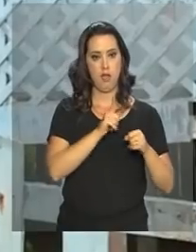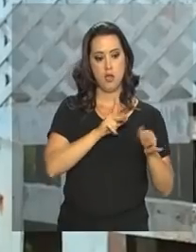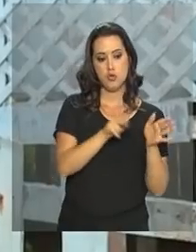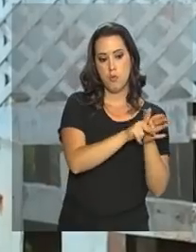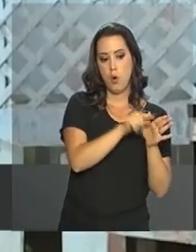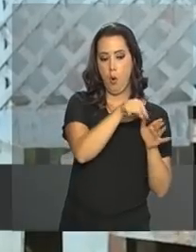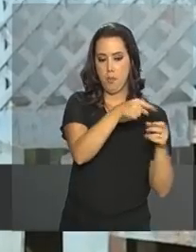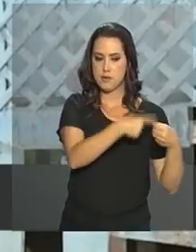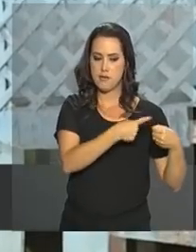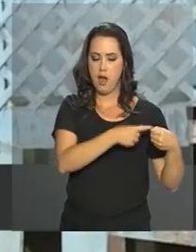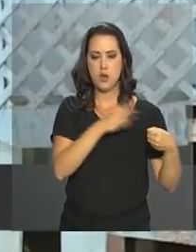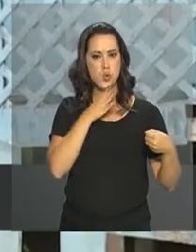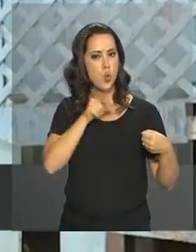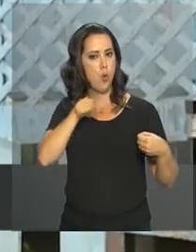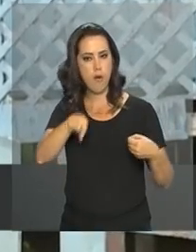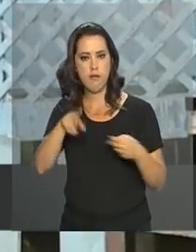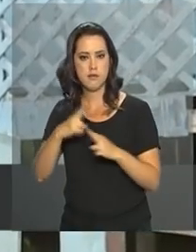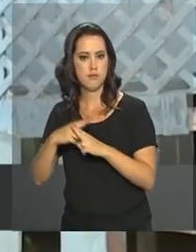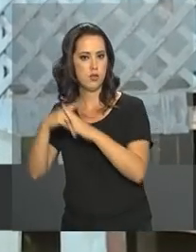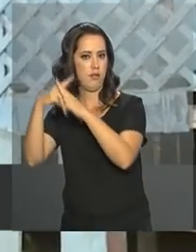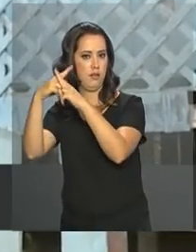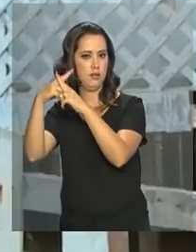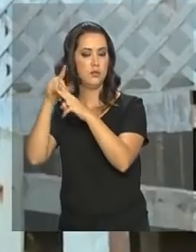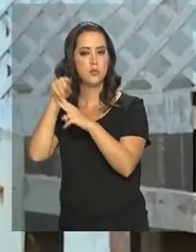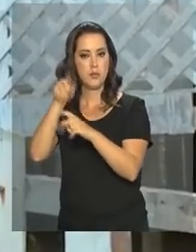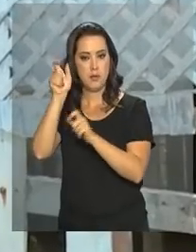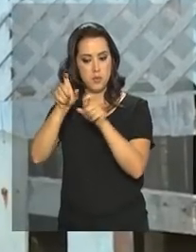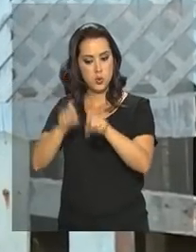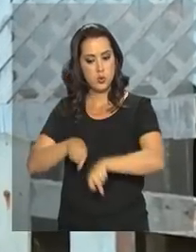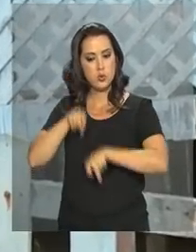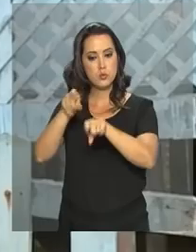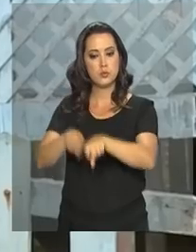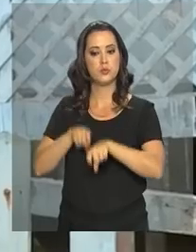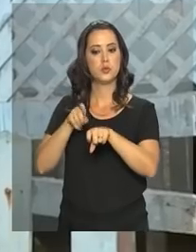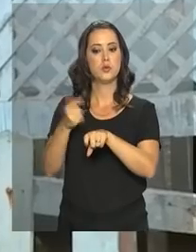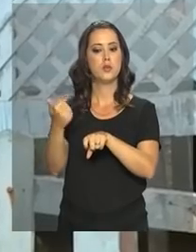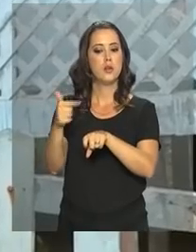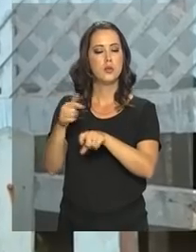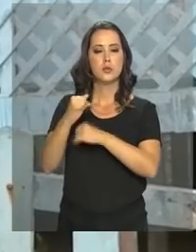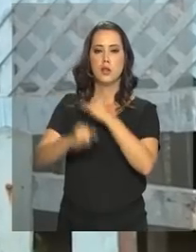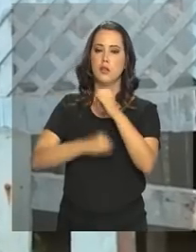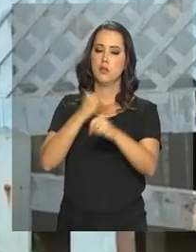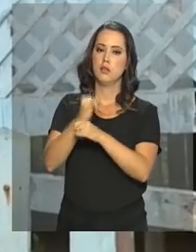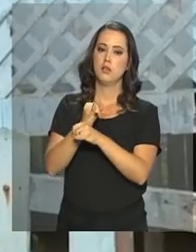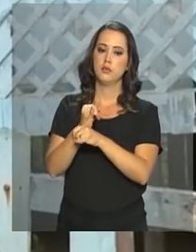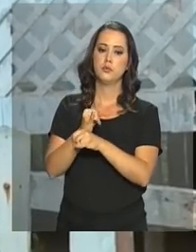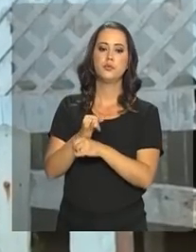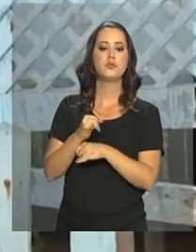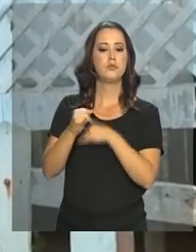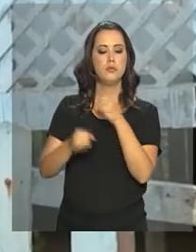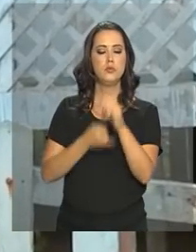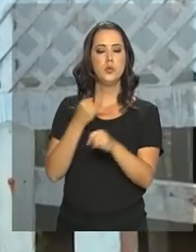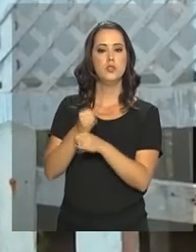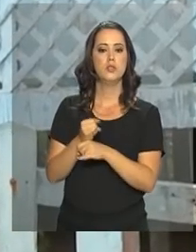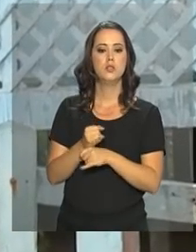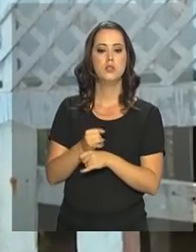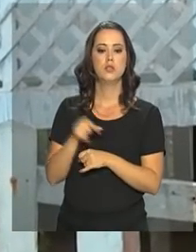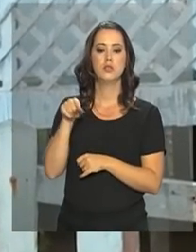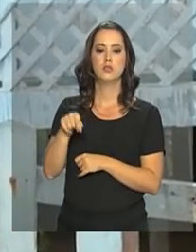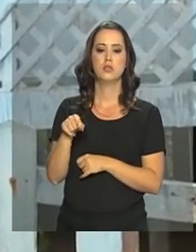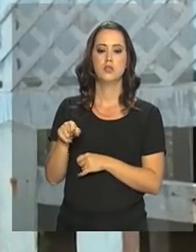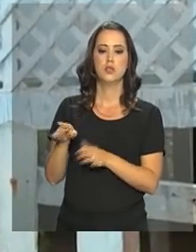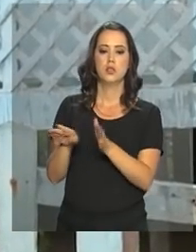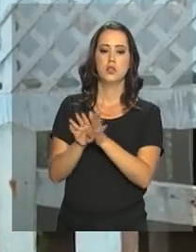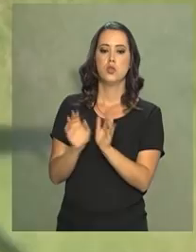tem total desconhecimento. E já o pessoal que vai para a zona rural, onde não tem internet, acesso à internet, ele vem